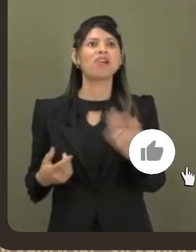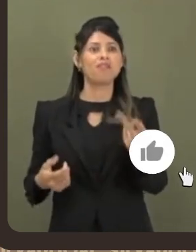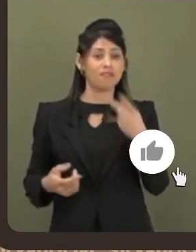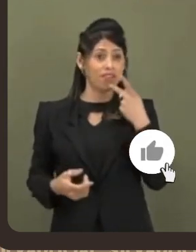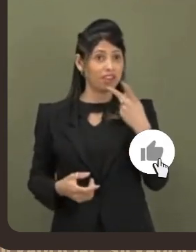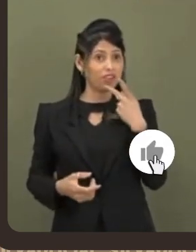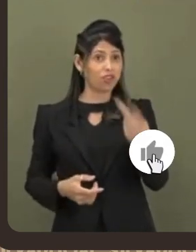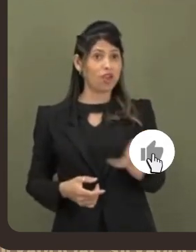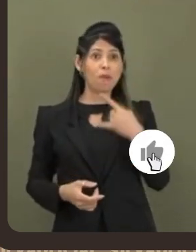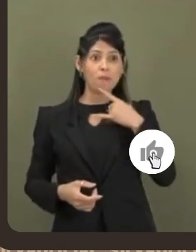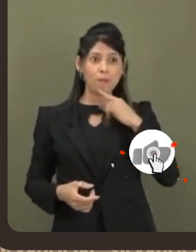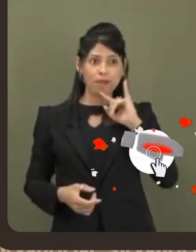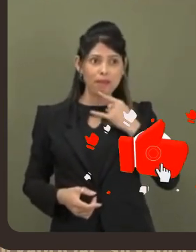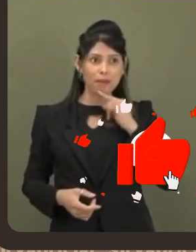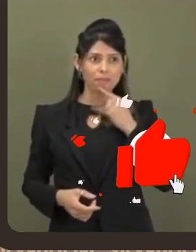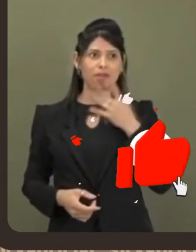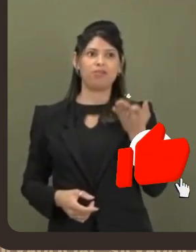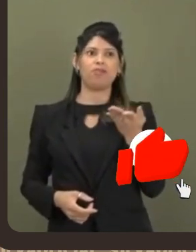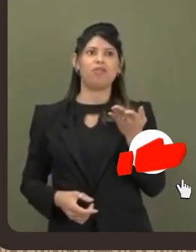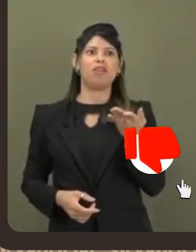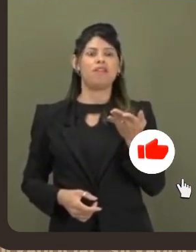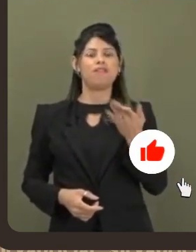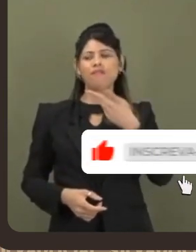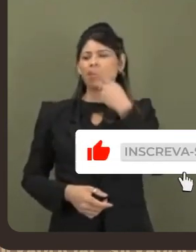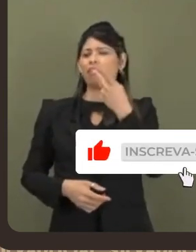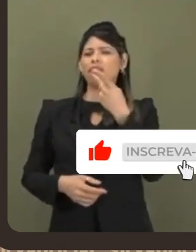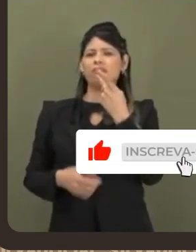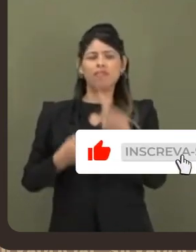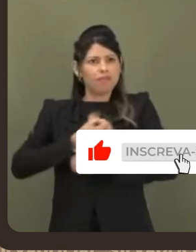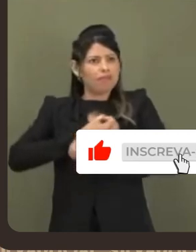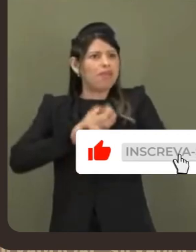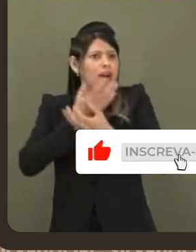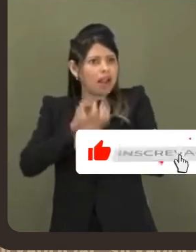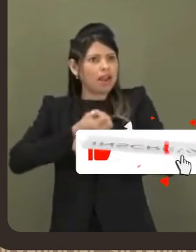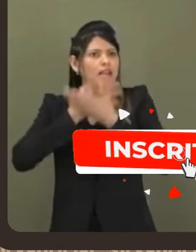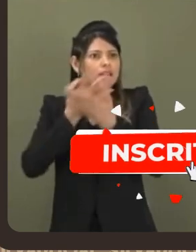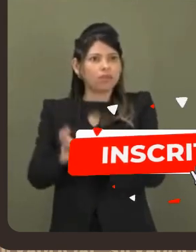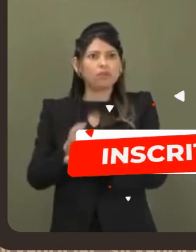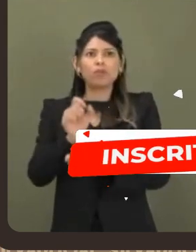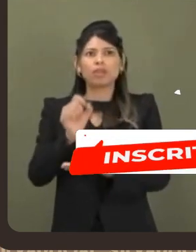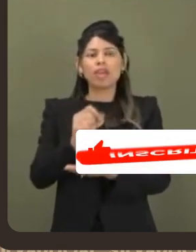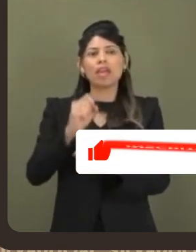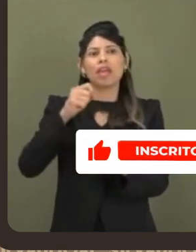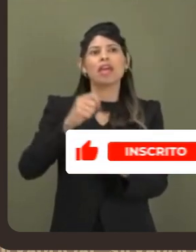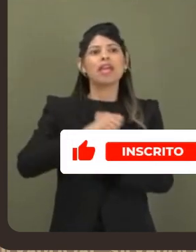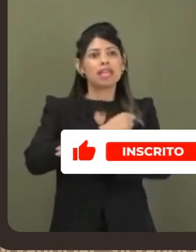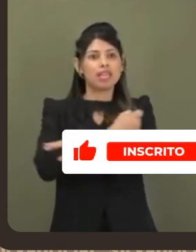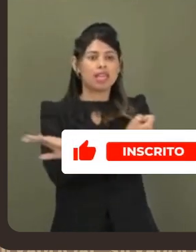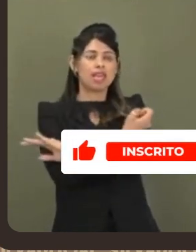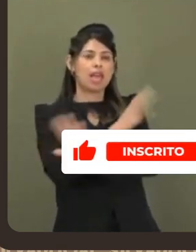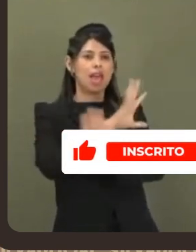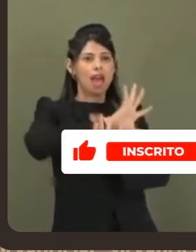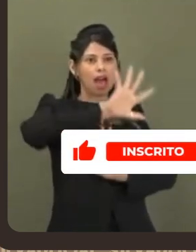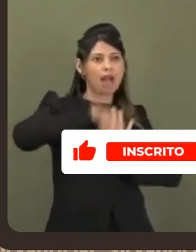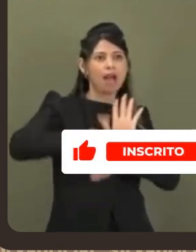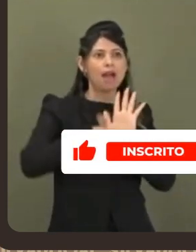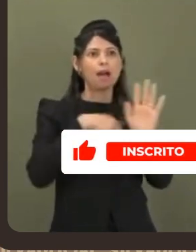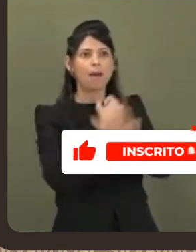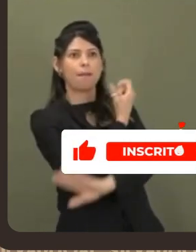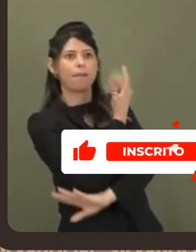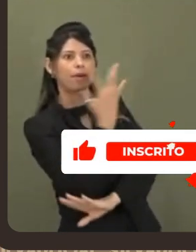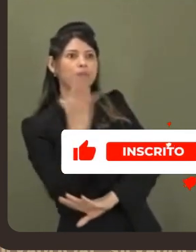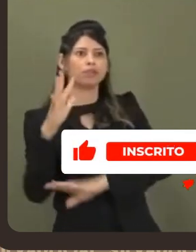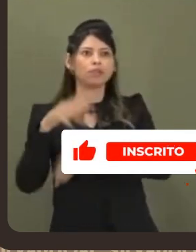bêbado, descondenado, por aí, dizendo que a Amazônia é de todo mundo. Precisamos só socializar a Amazônia.